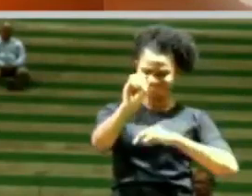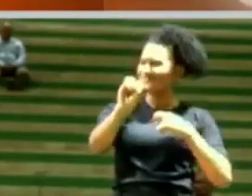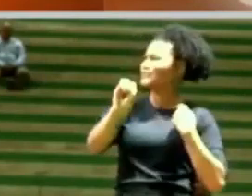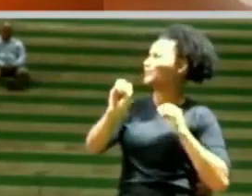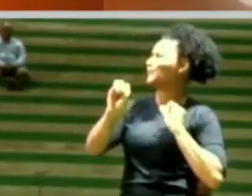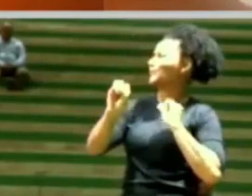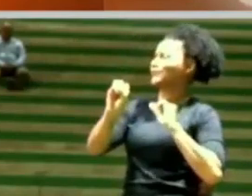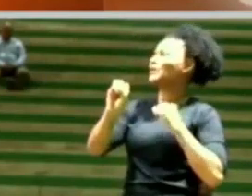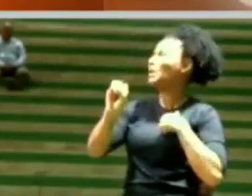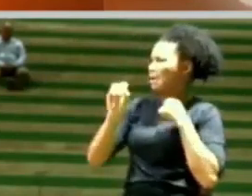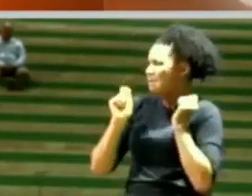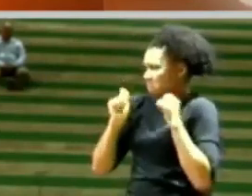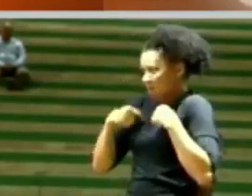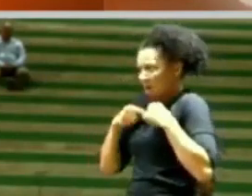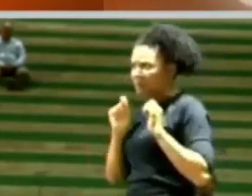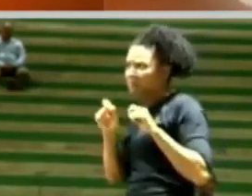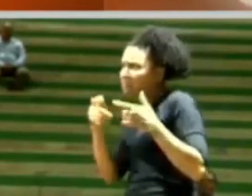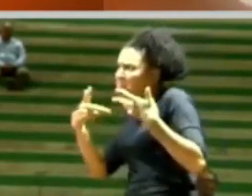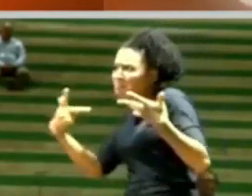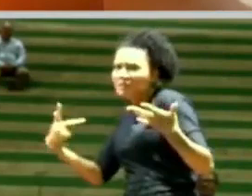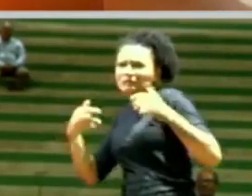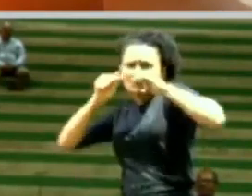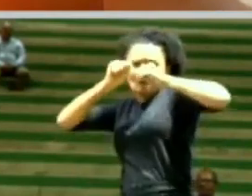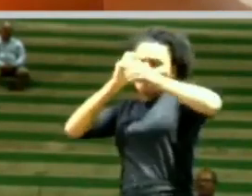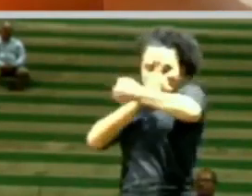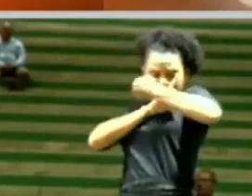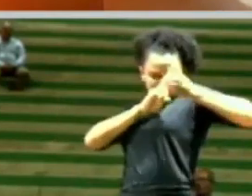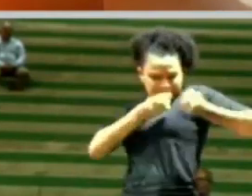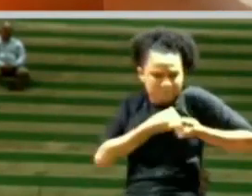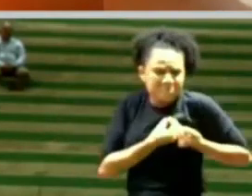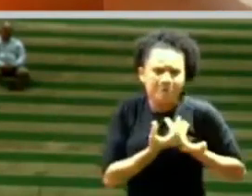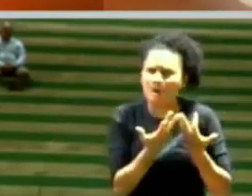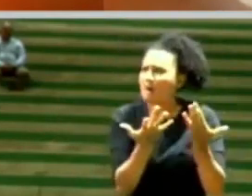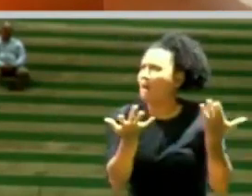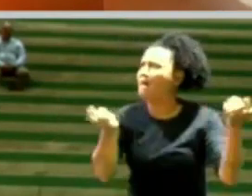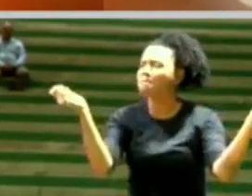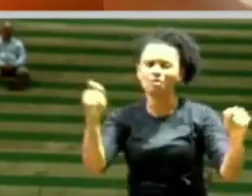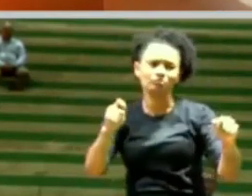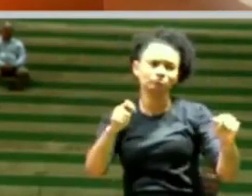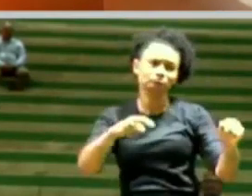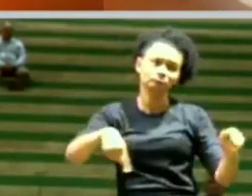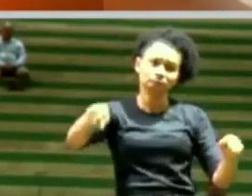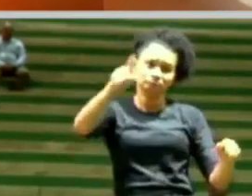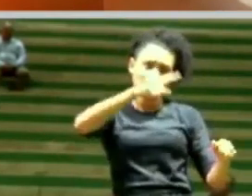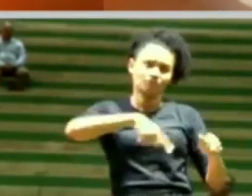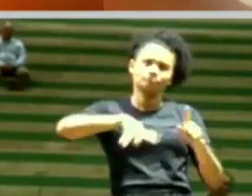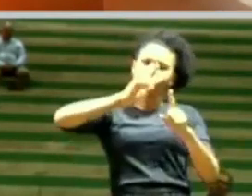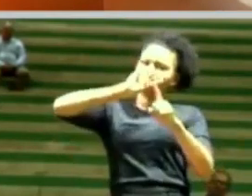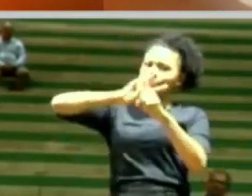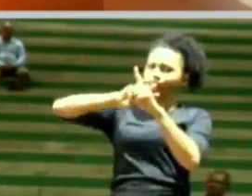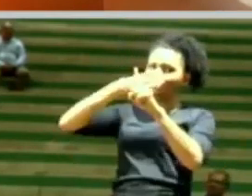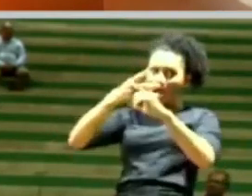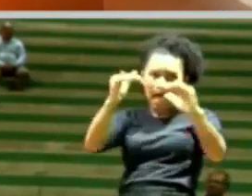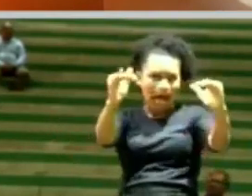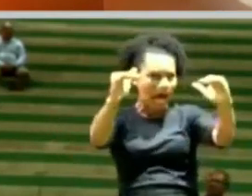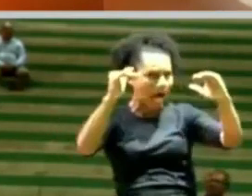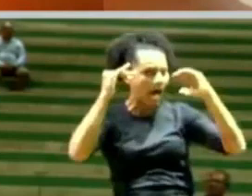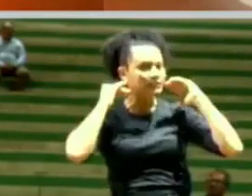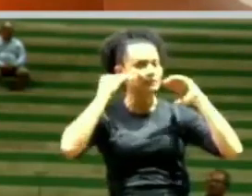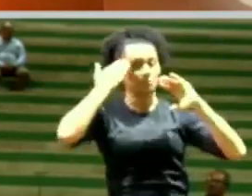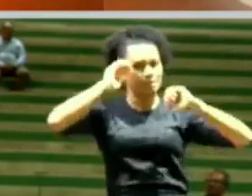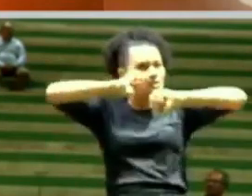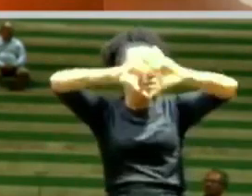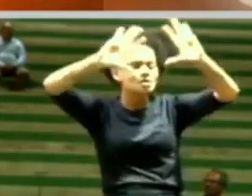Pastor, há alguma coisa que eu possa fazer para Deus avivar a igreja? Se eu fosse você, eu triplicaria a atenção para você não me interpretar